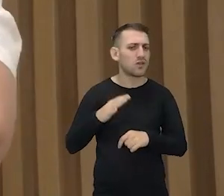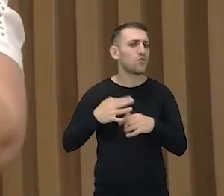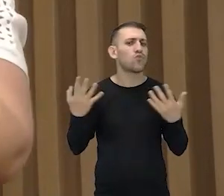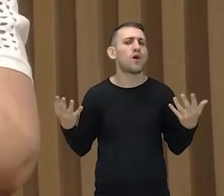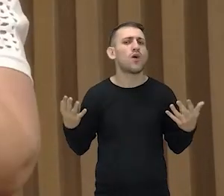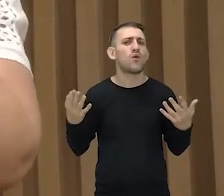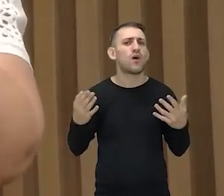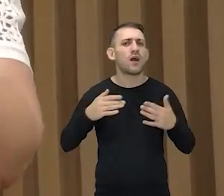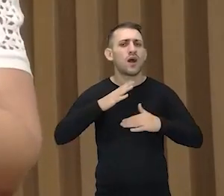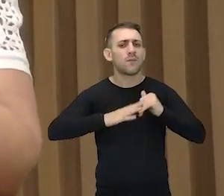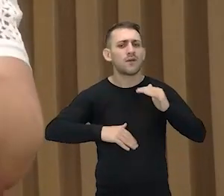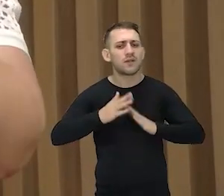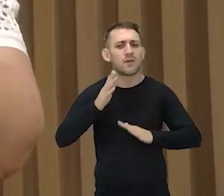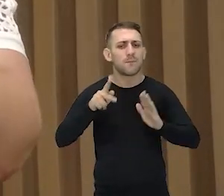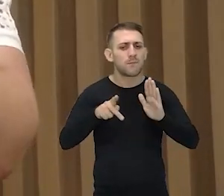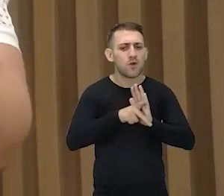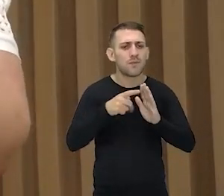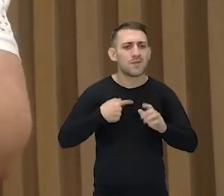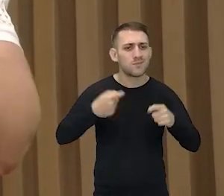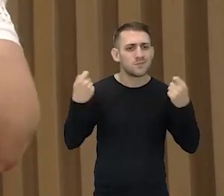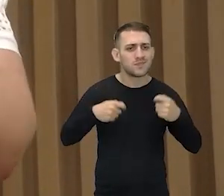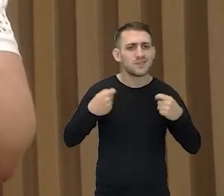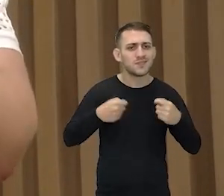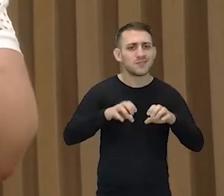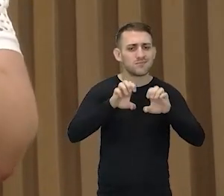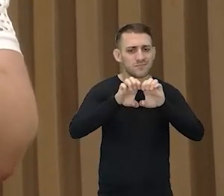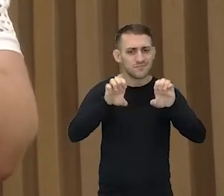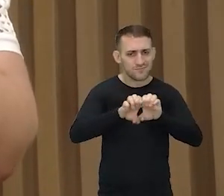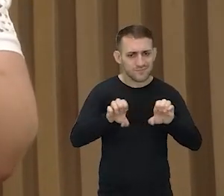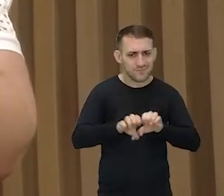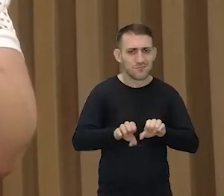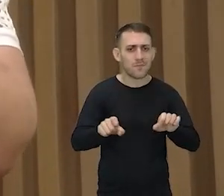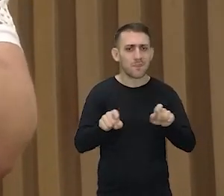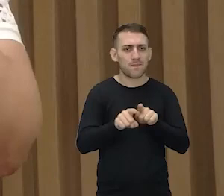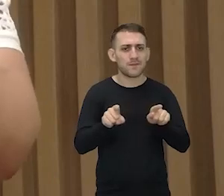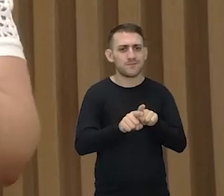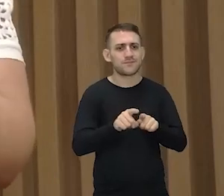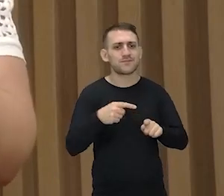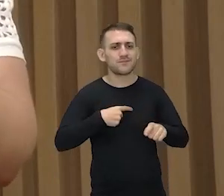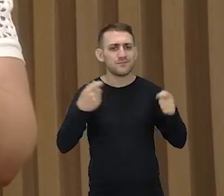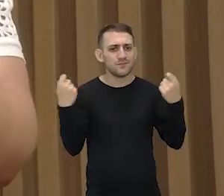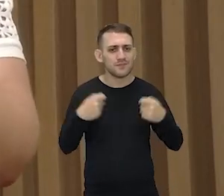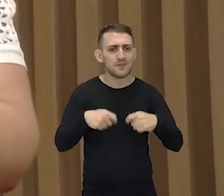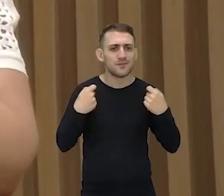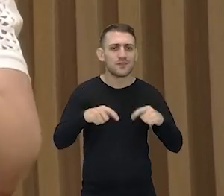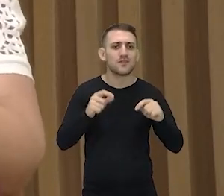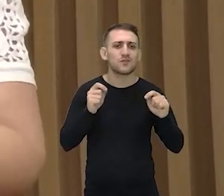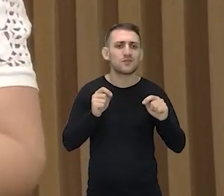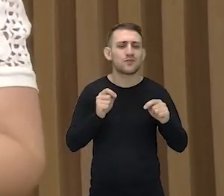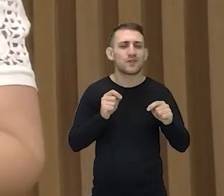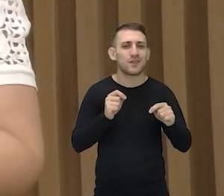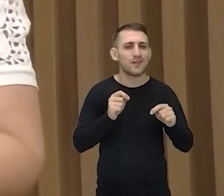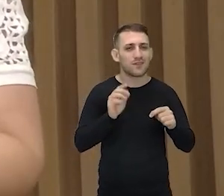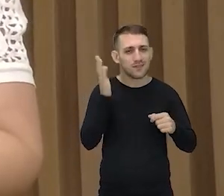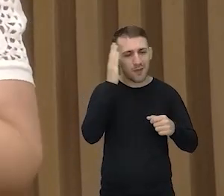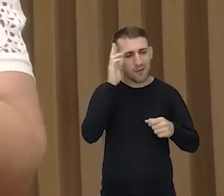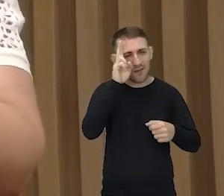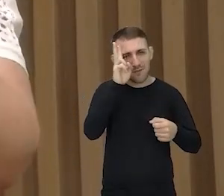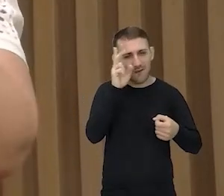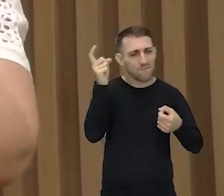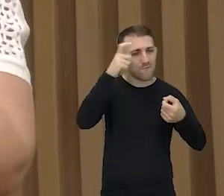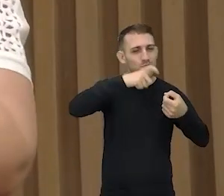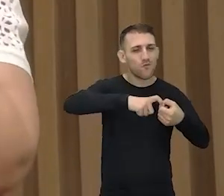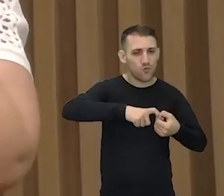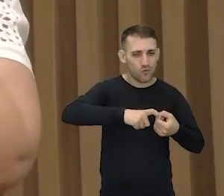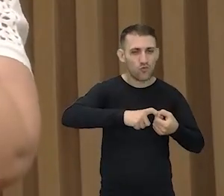as habilidades que eu vou ter que estruturantes e que eu vou ter que recuperar, né, a